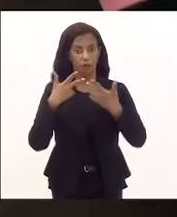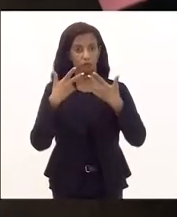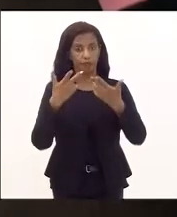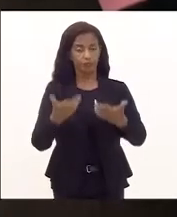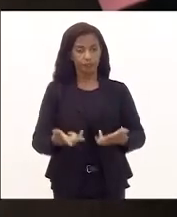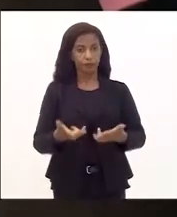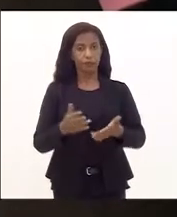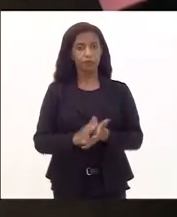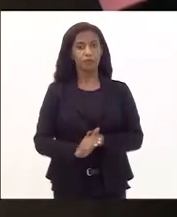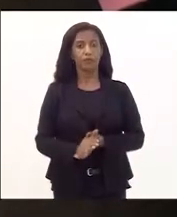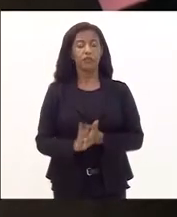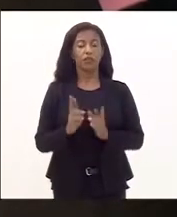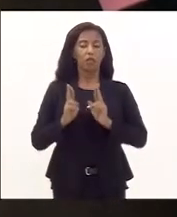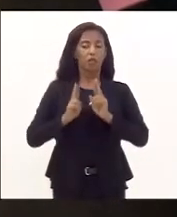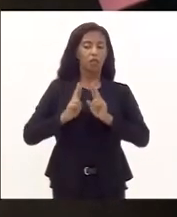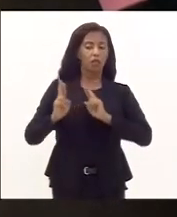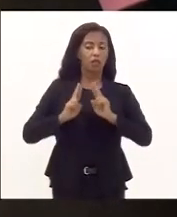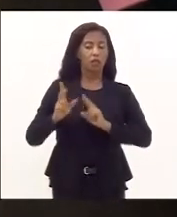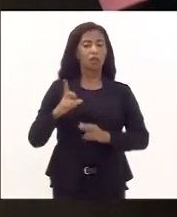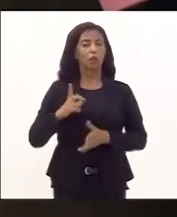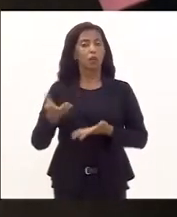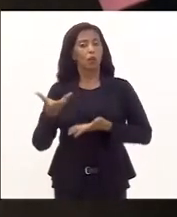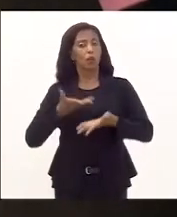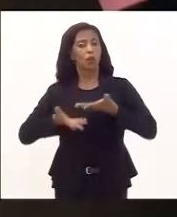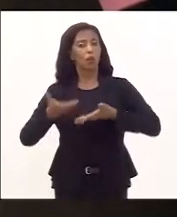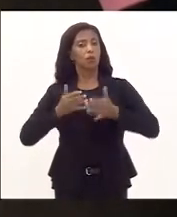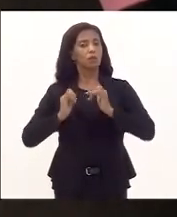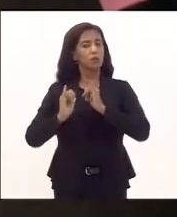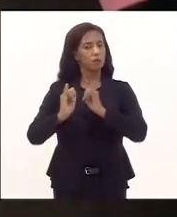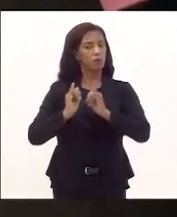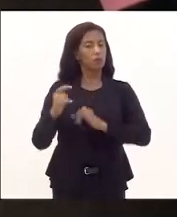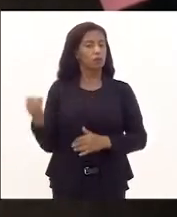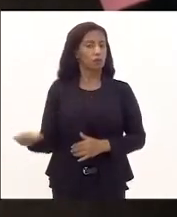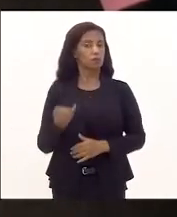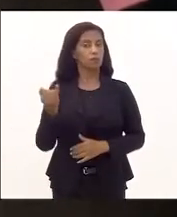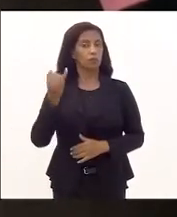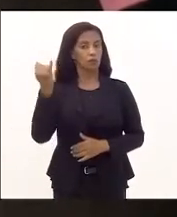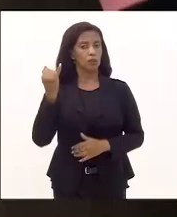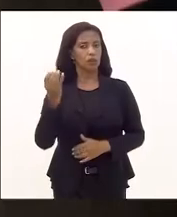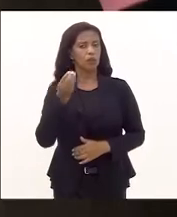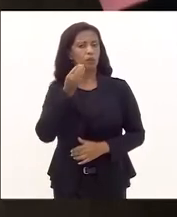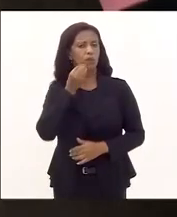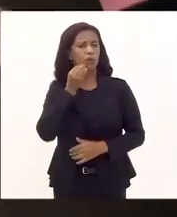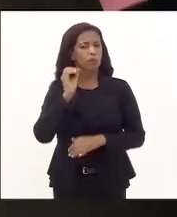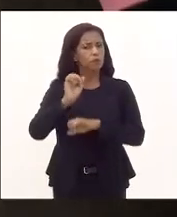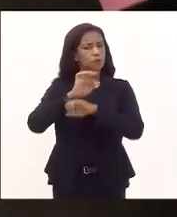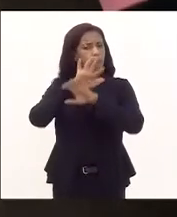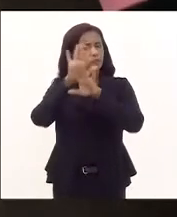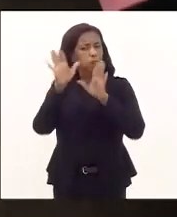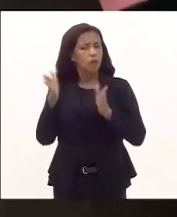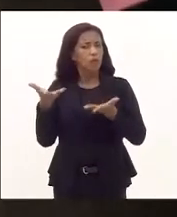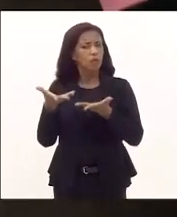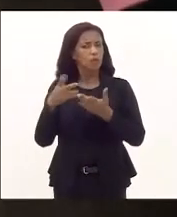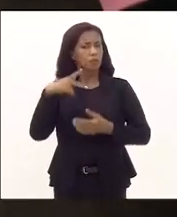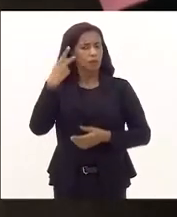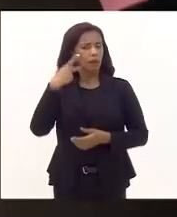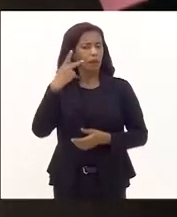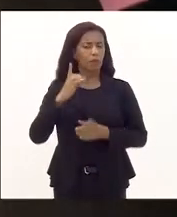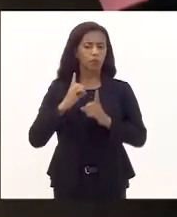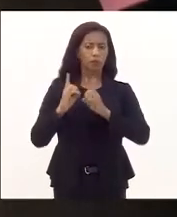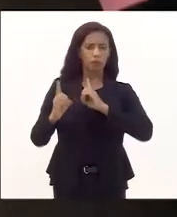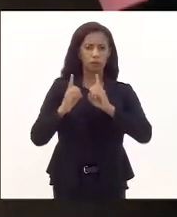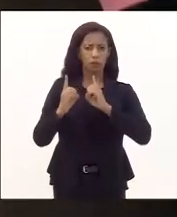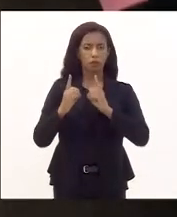ressaltar, de regularmente termos o compartilhamento dessas informações. Isso é importante pela transparência, porque instrumentaliza também o parlamento nos seus debates, nas